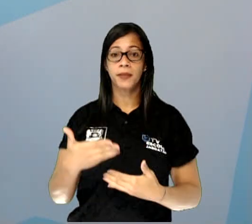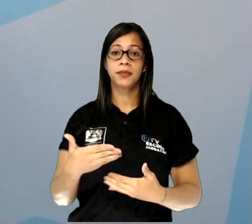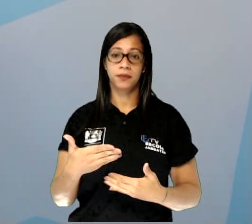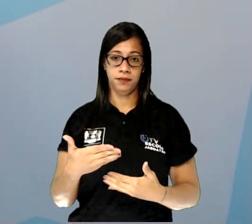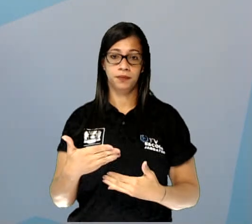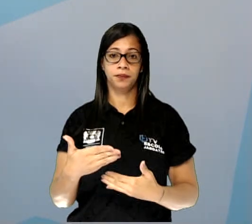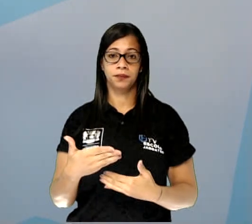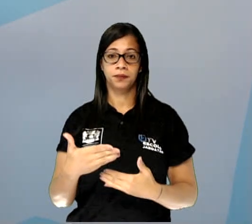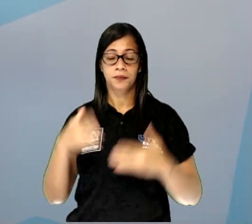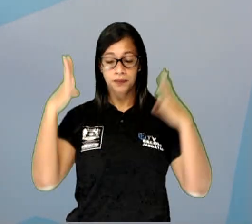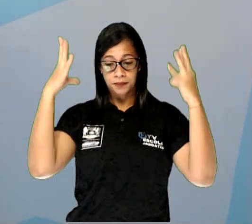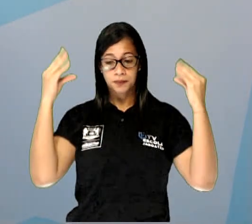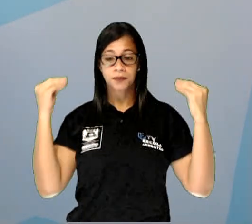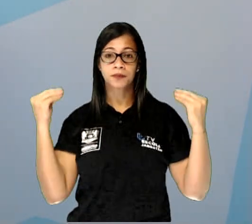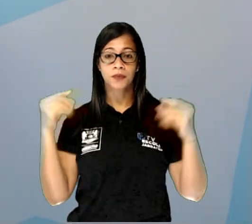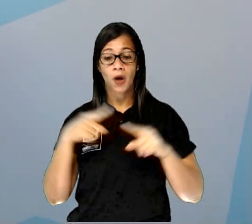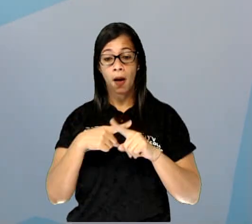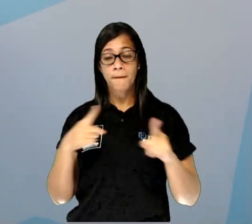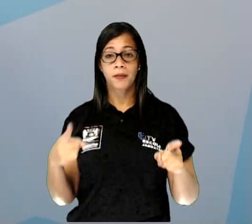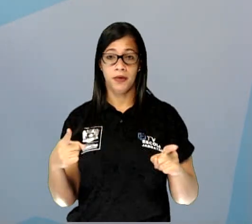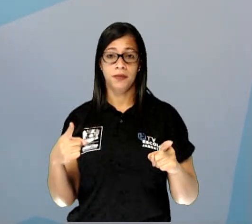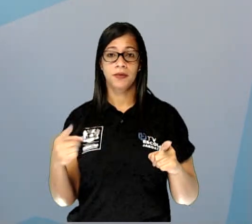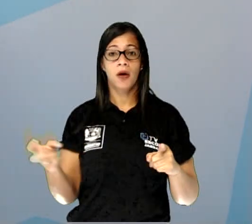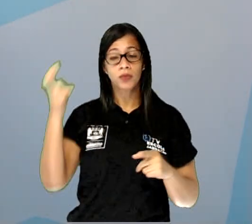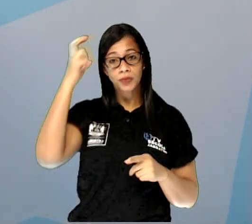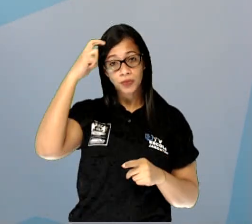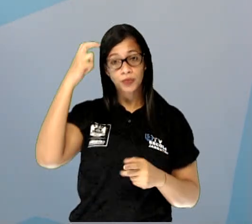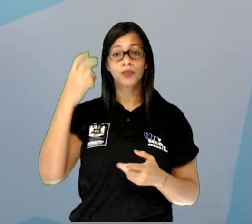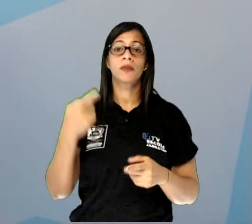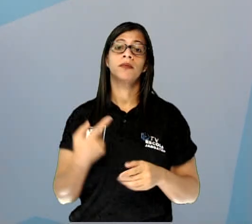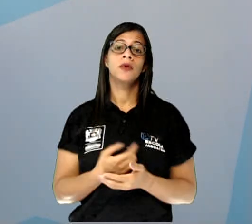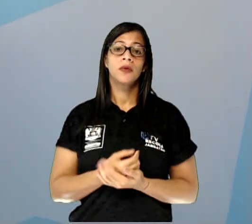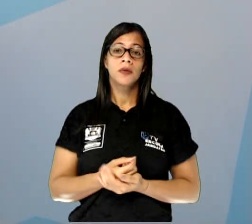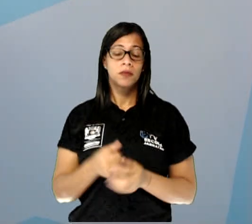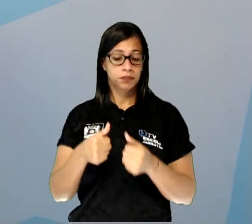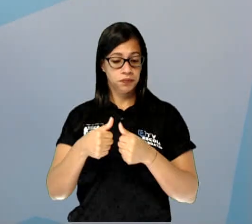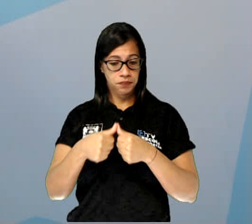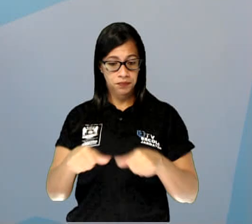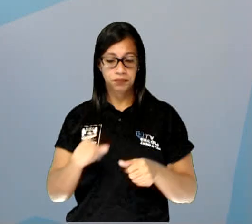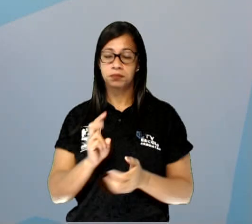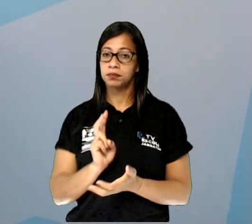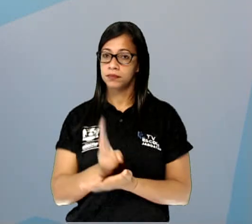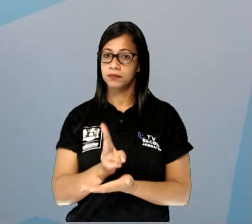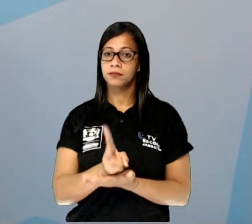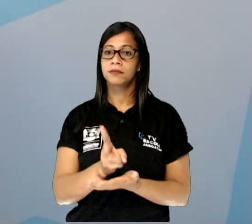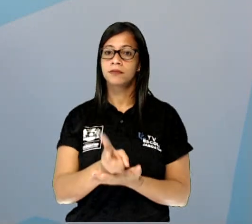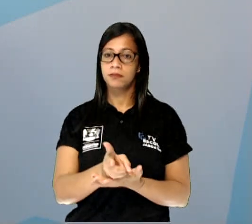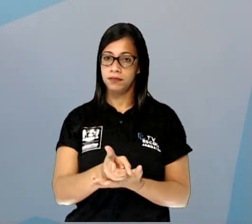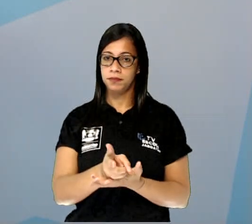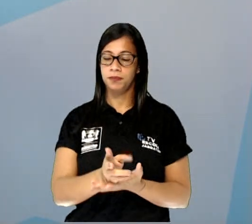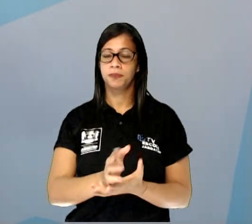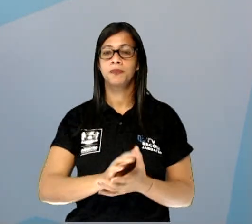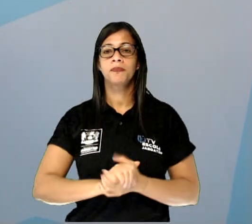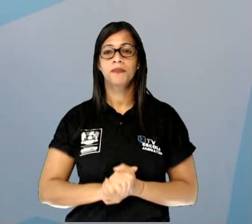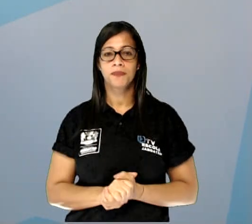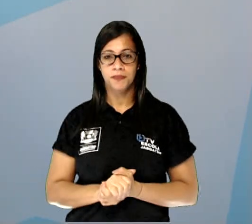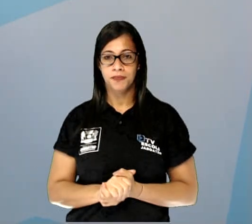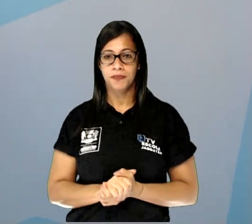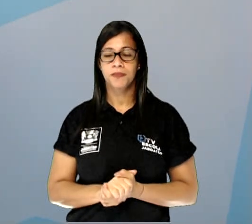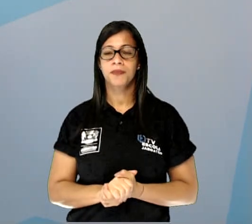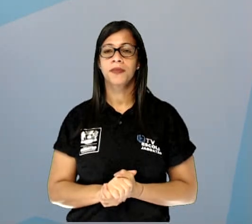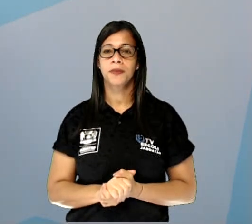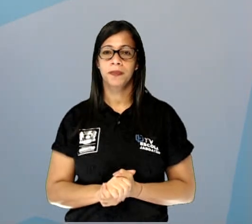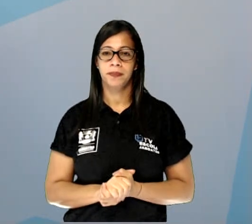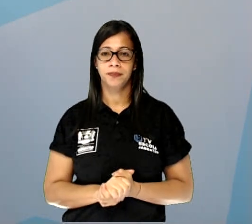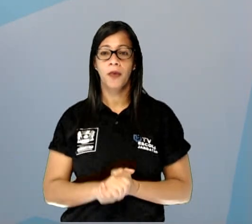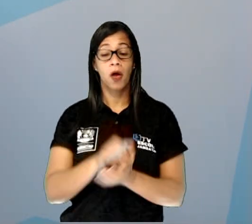Estado, mas a presença cultural, e intelectual ficou. Tanto é que Pernambuco se tornou um dos grandes